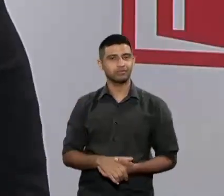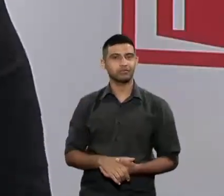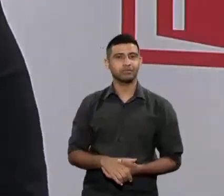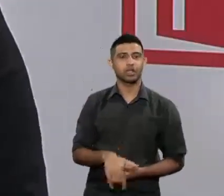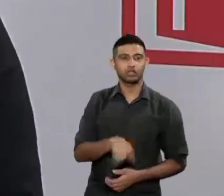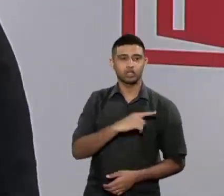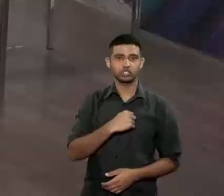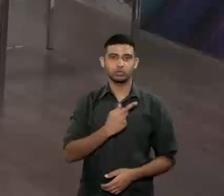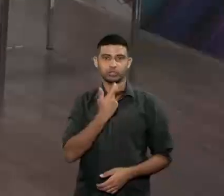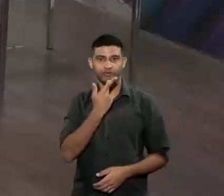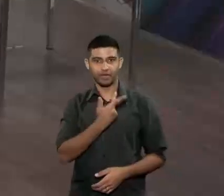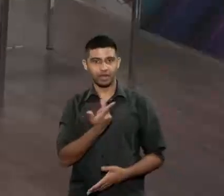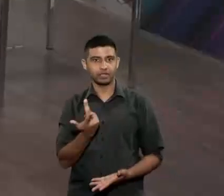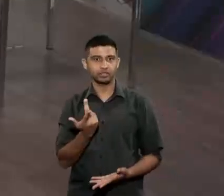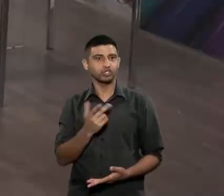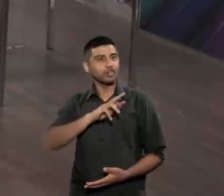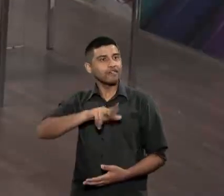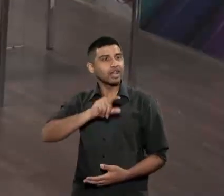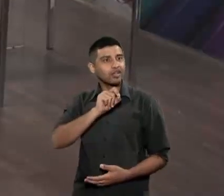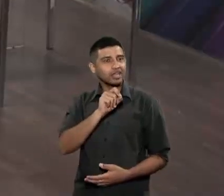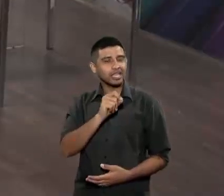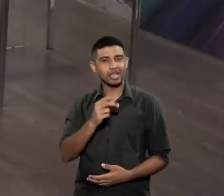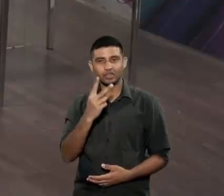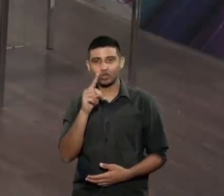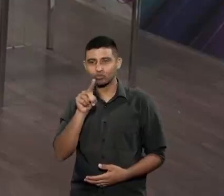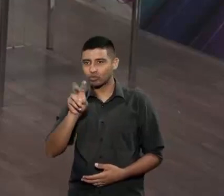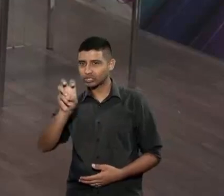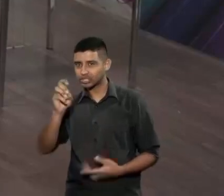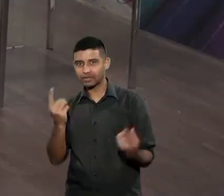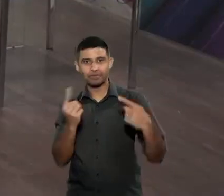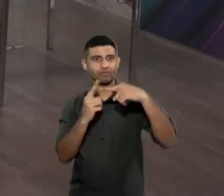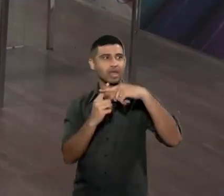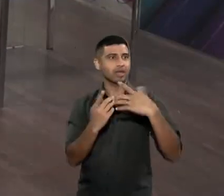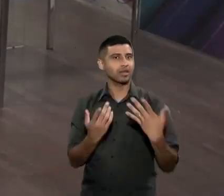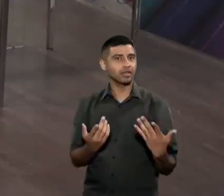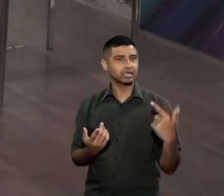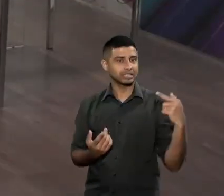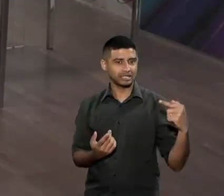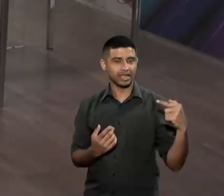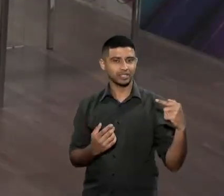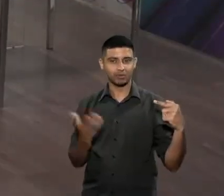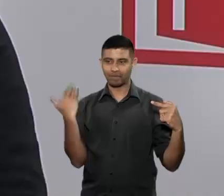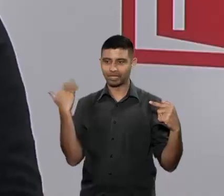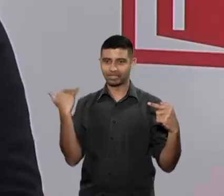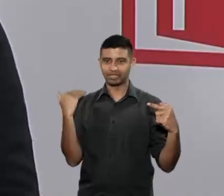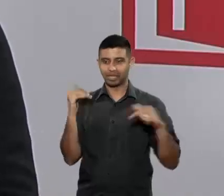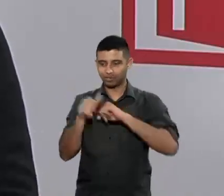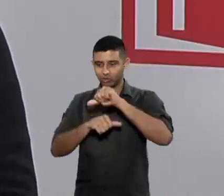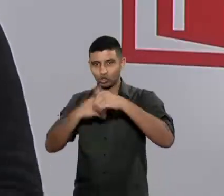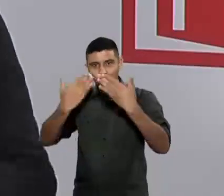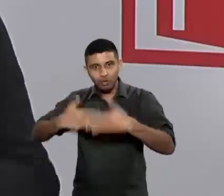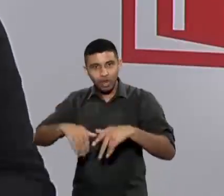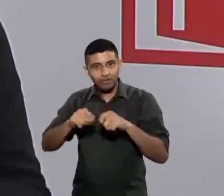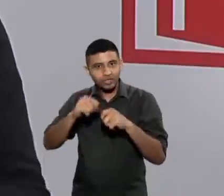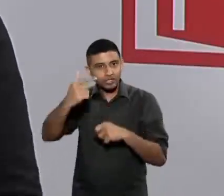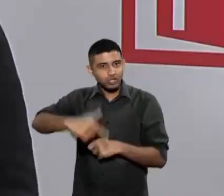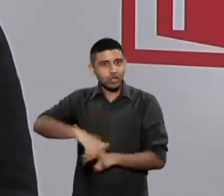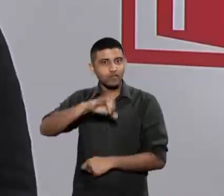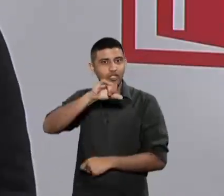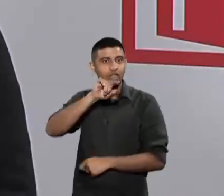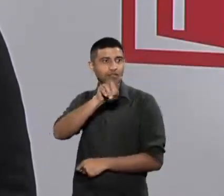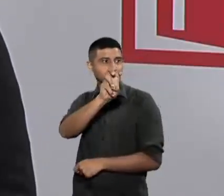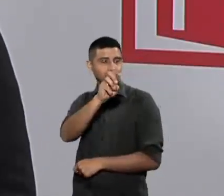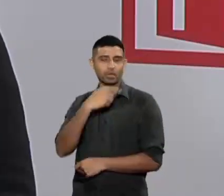falando de 2,5 pontos, é isso? Sim. Ela tinha tirado 7, 9,5. Foi para 9,5. Então, aí eu comecei a perceber como isso